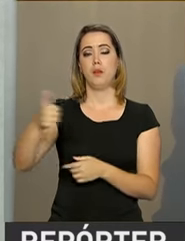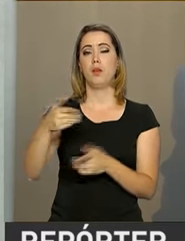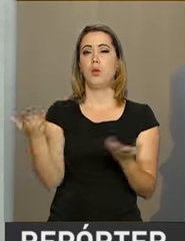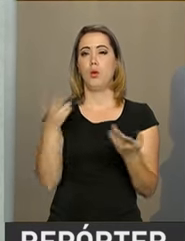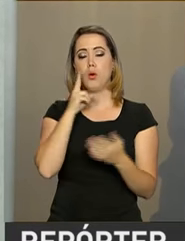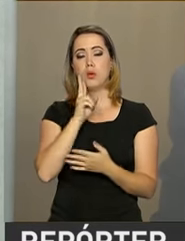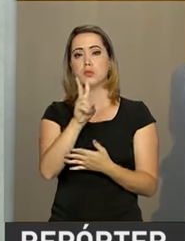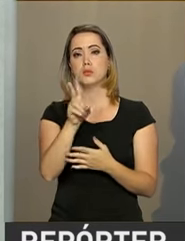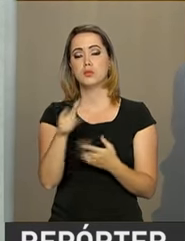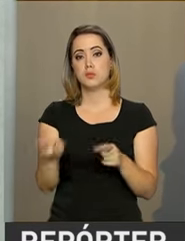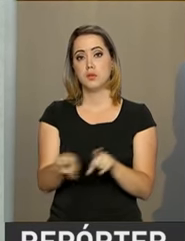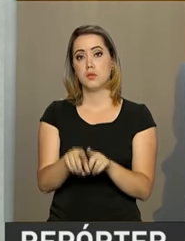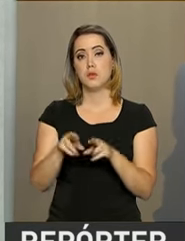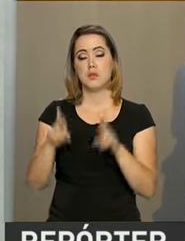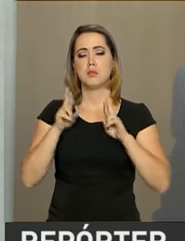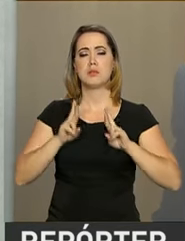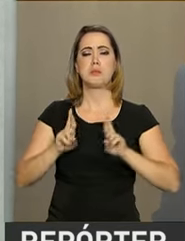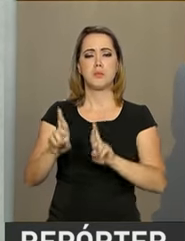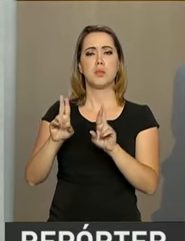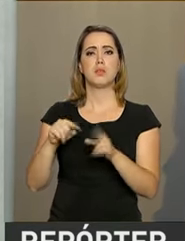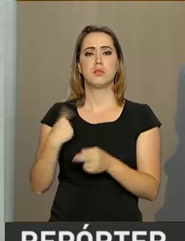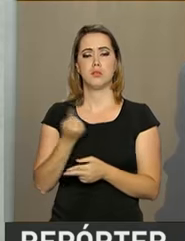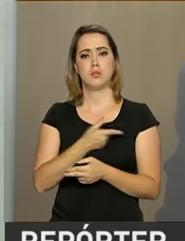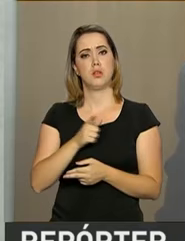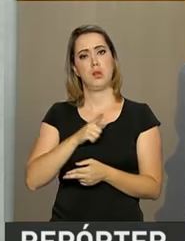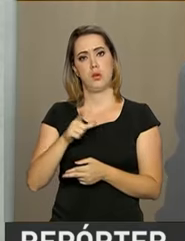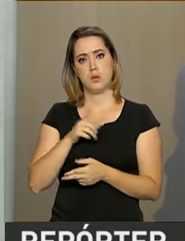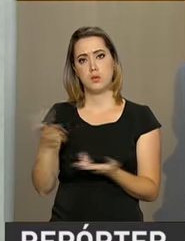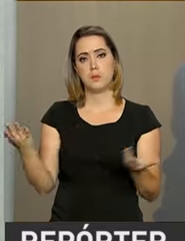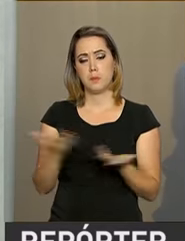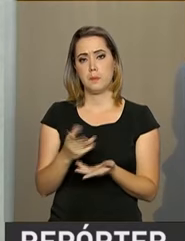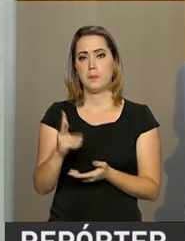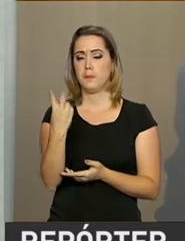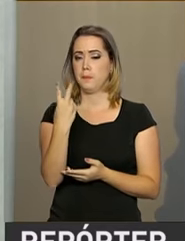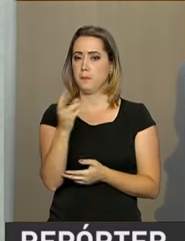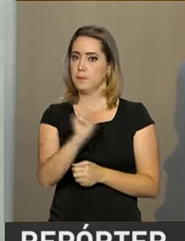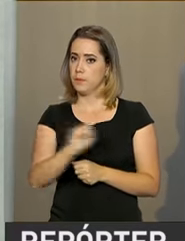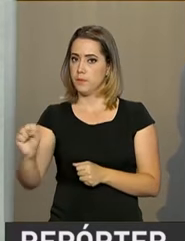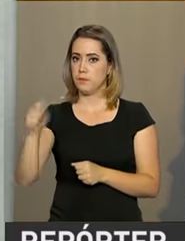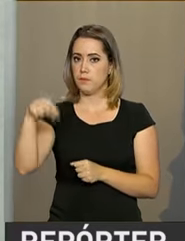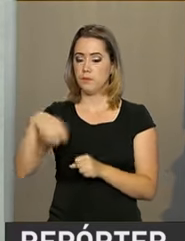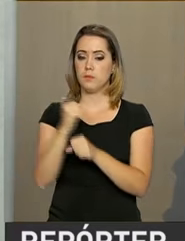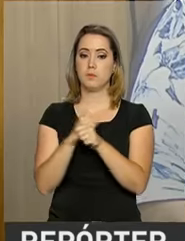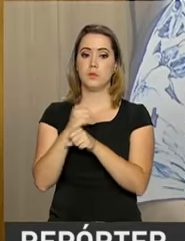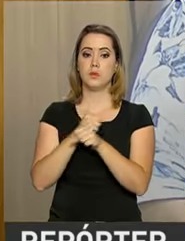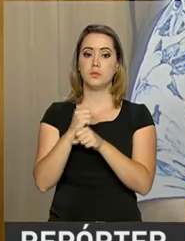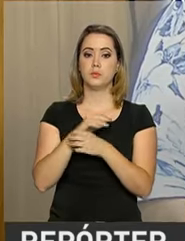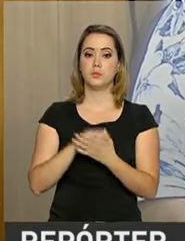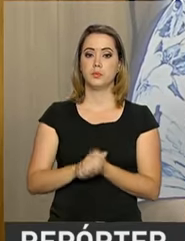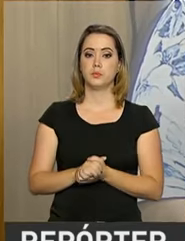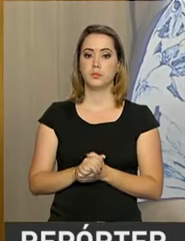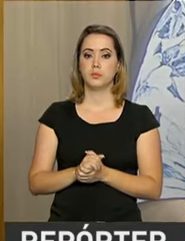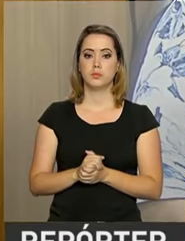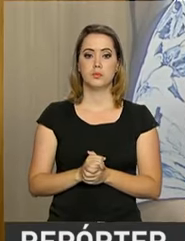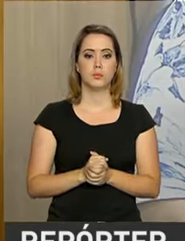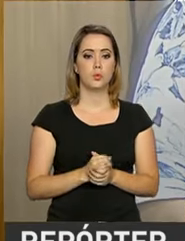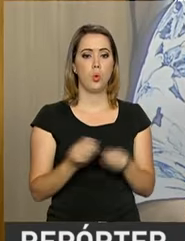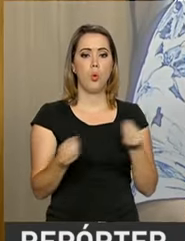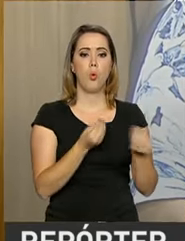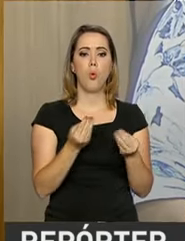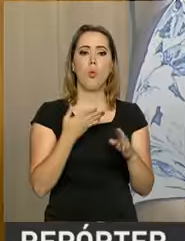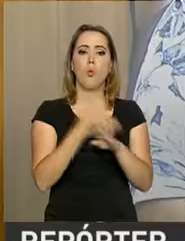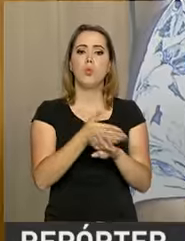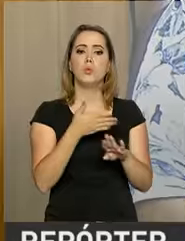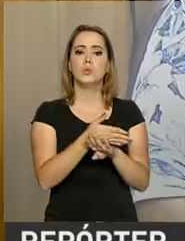Ares de esperança que nós temos para o segundo semestre deste ano e como que faz para participar